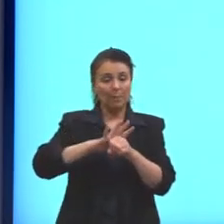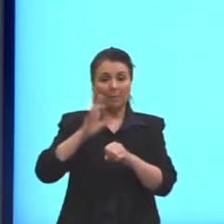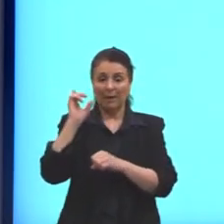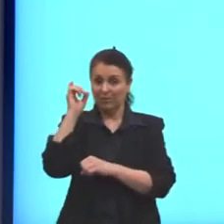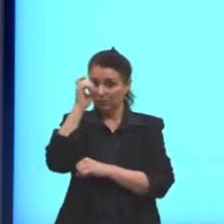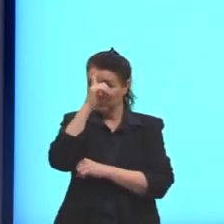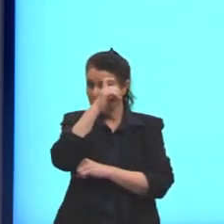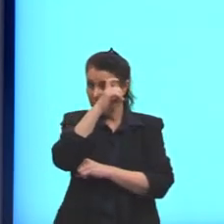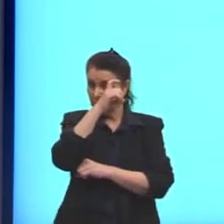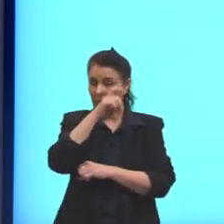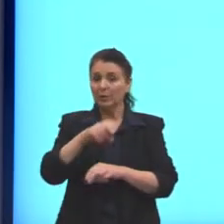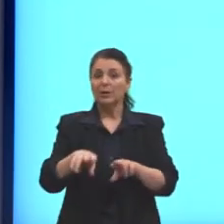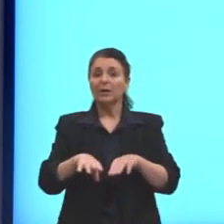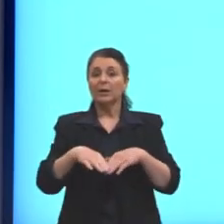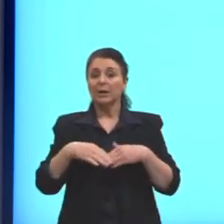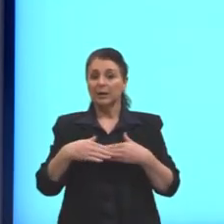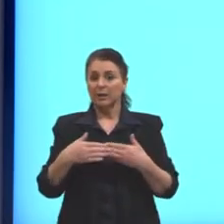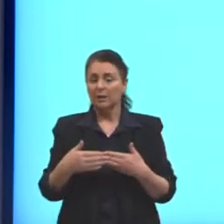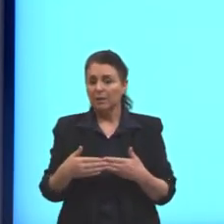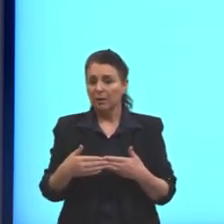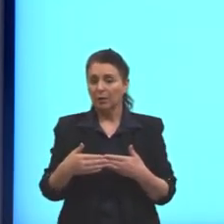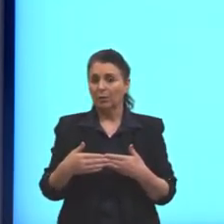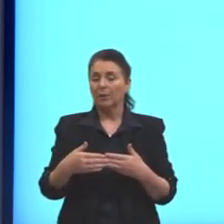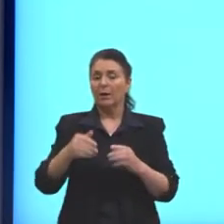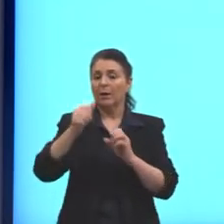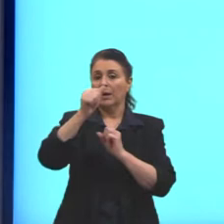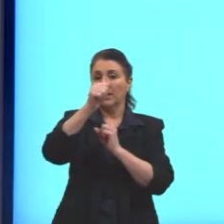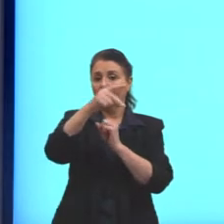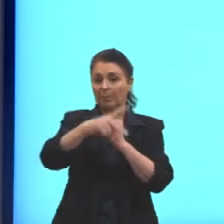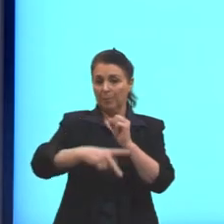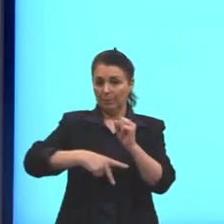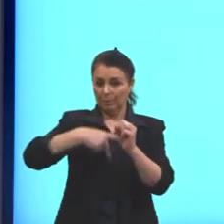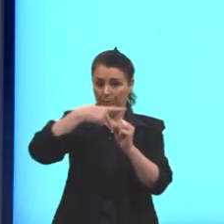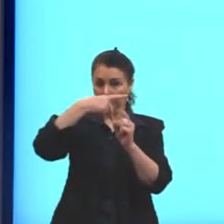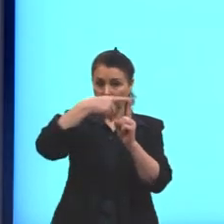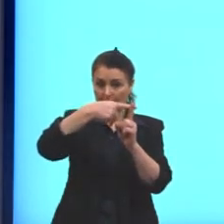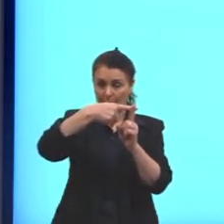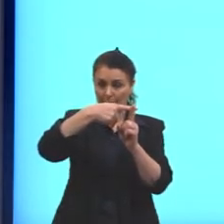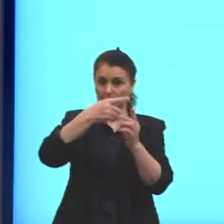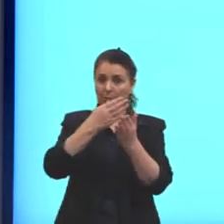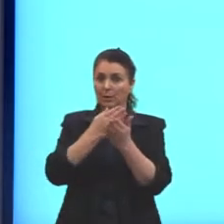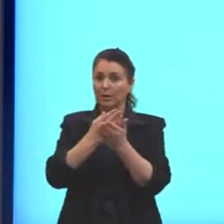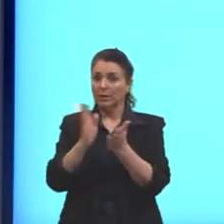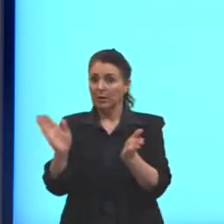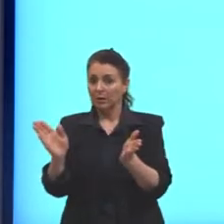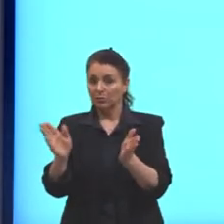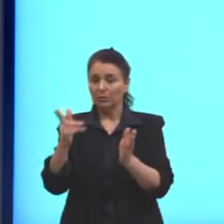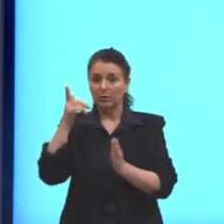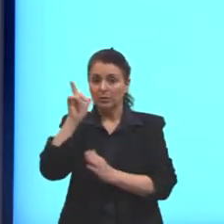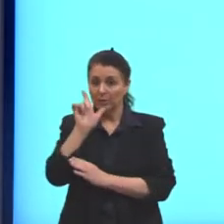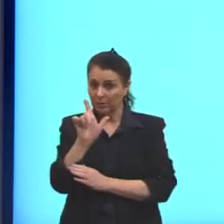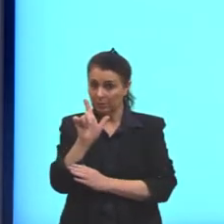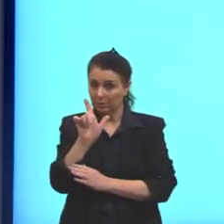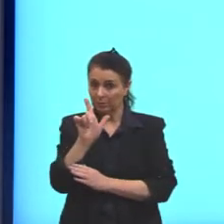por isso que quando se tiver falando em prótons ganhar ou perder prótons já é uma opção totalmente descartada para gente